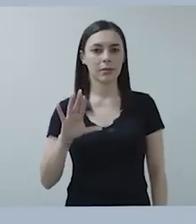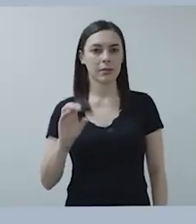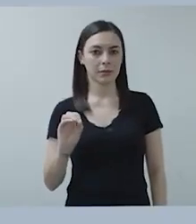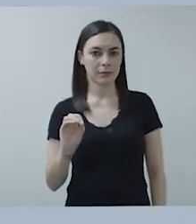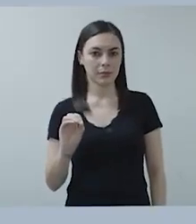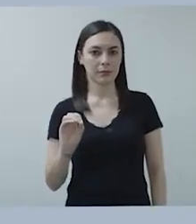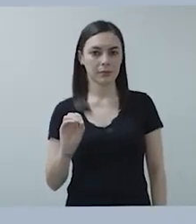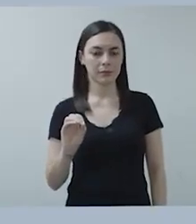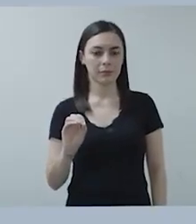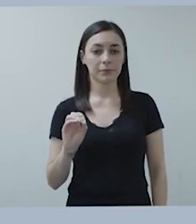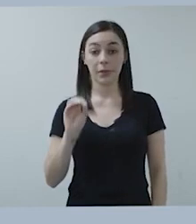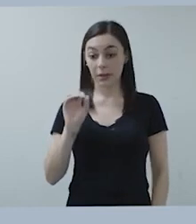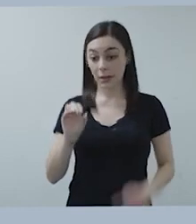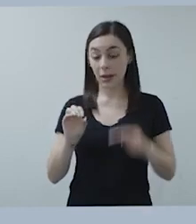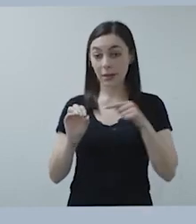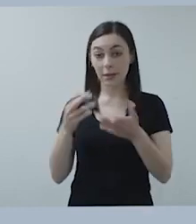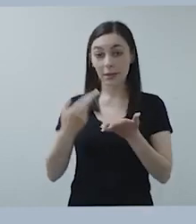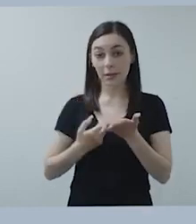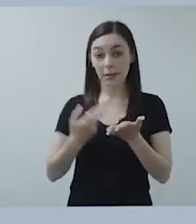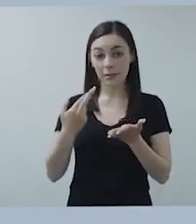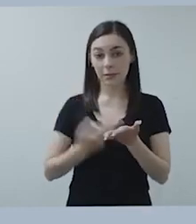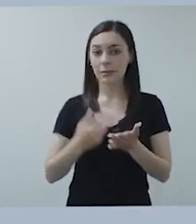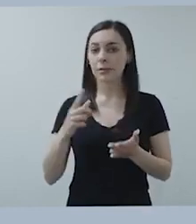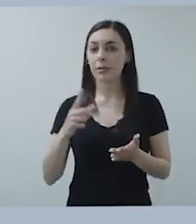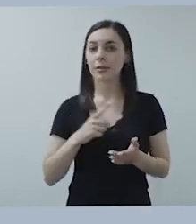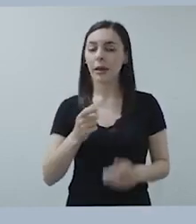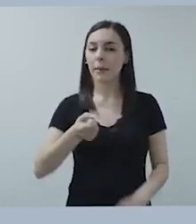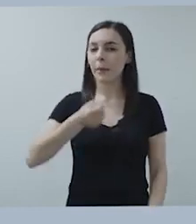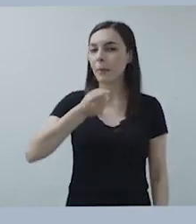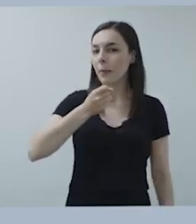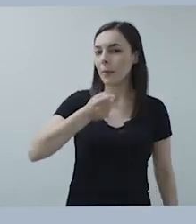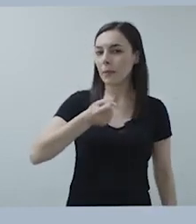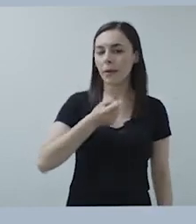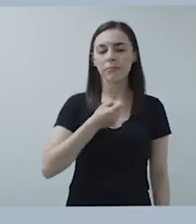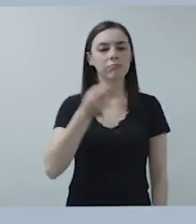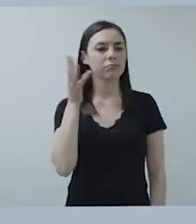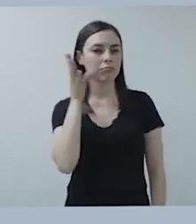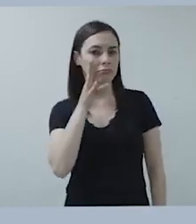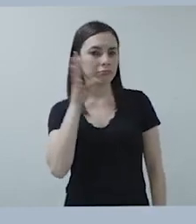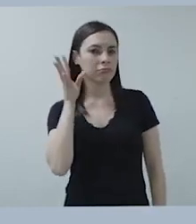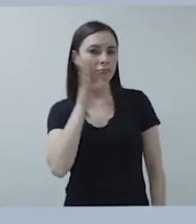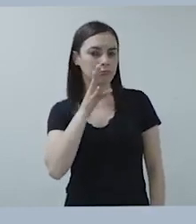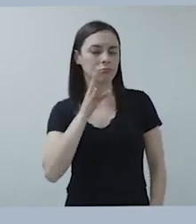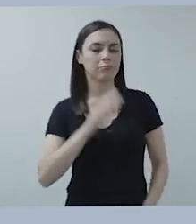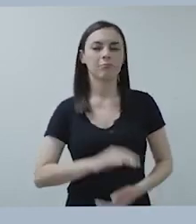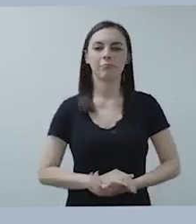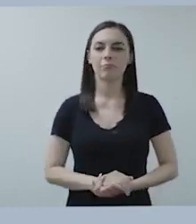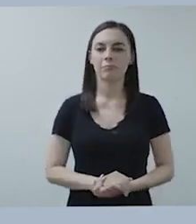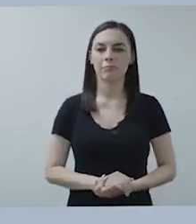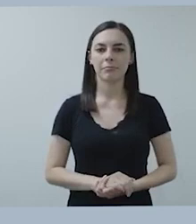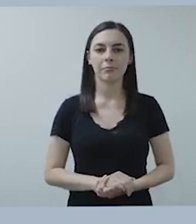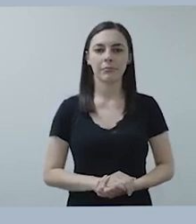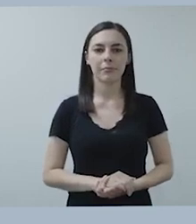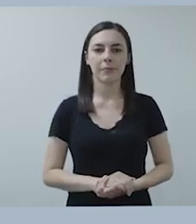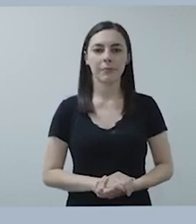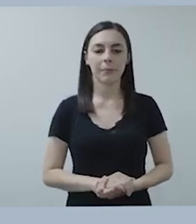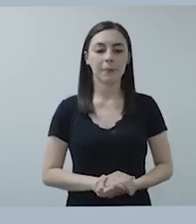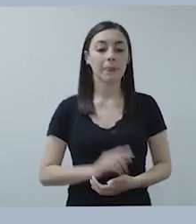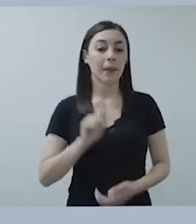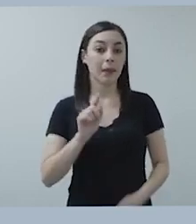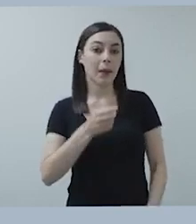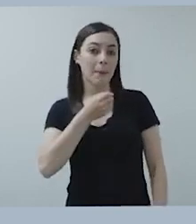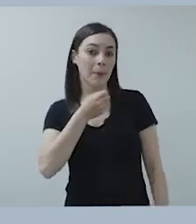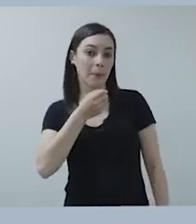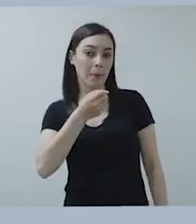E nessa revista havia uma reportagem muito bacana. Essa reportagem que estava